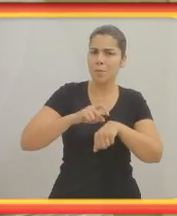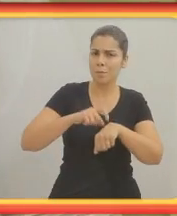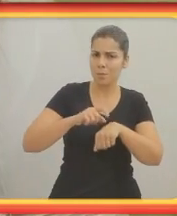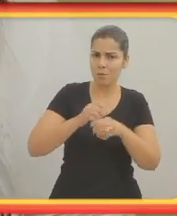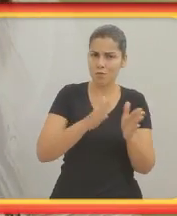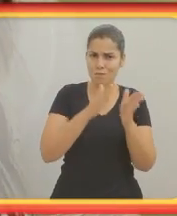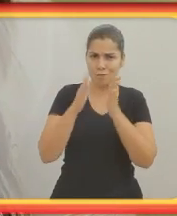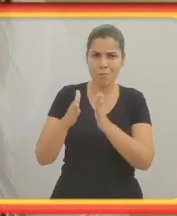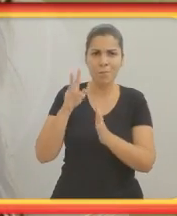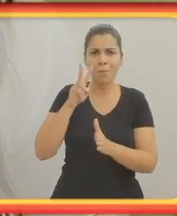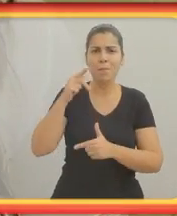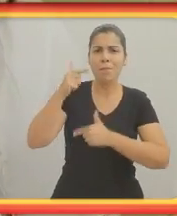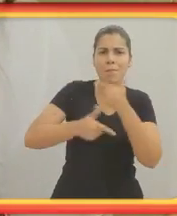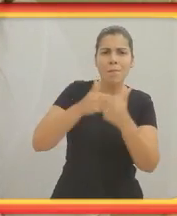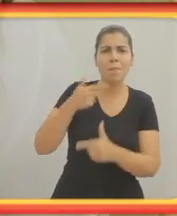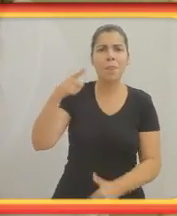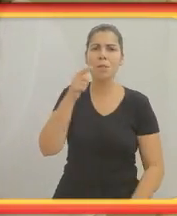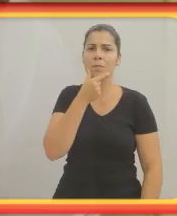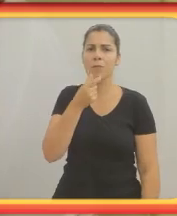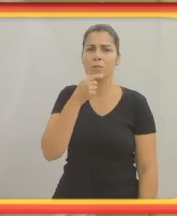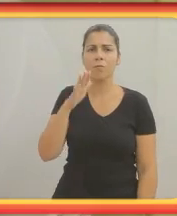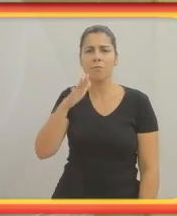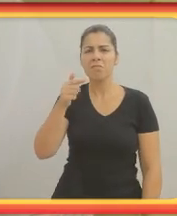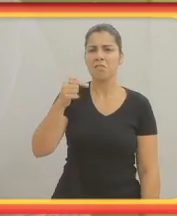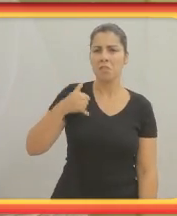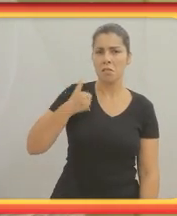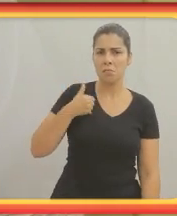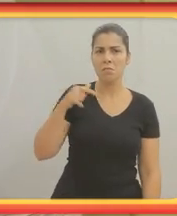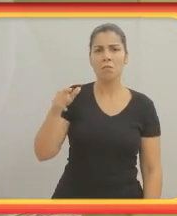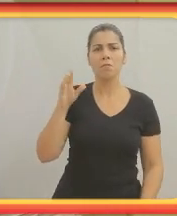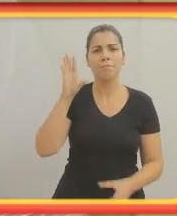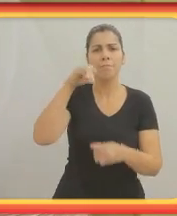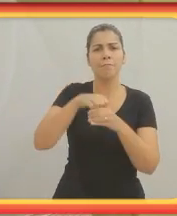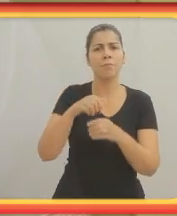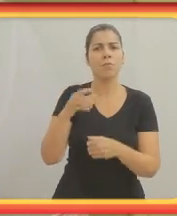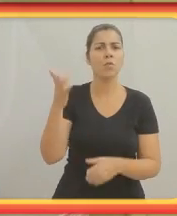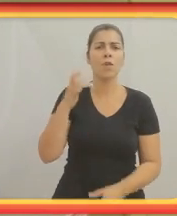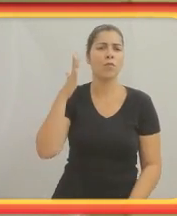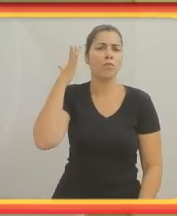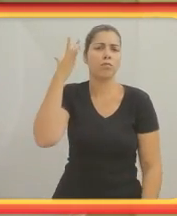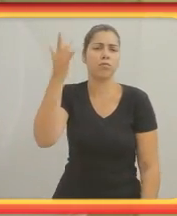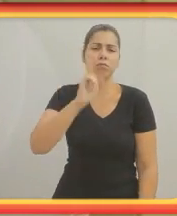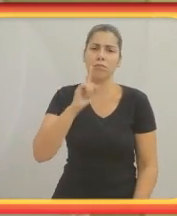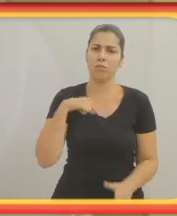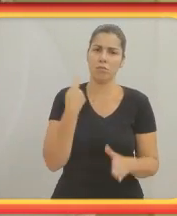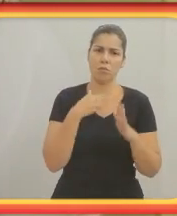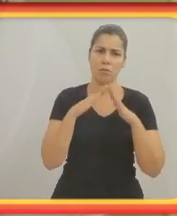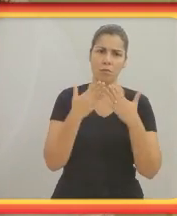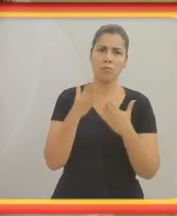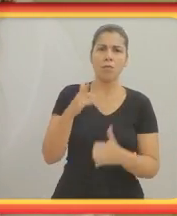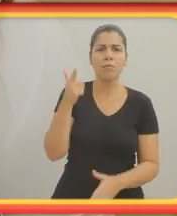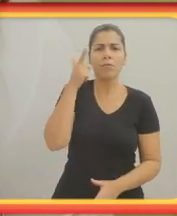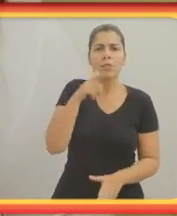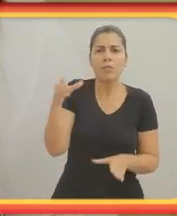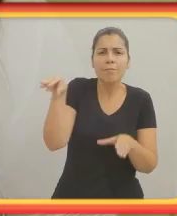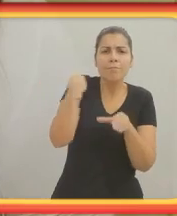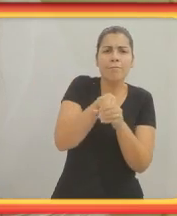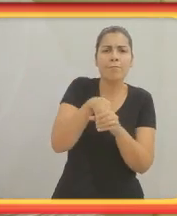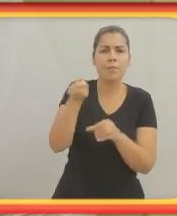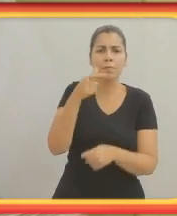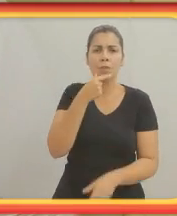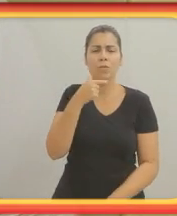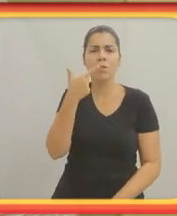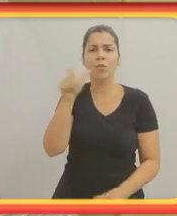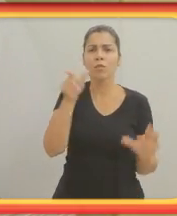Num segundo momento, vamos ver uma atividade com outro menino que tem aproximadamente 7 anos. Ele está incluído e